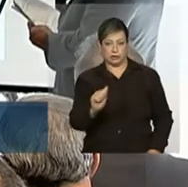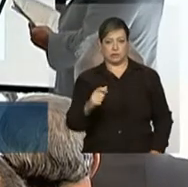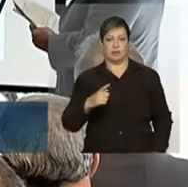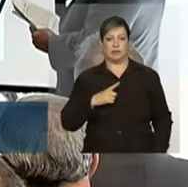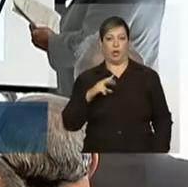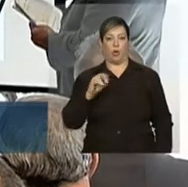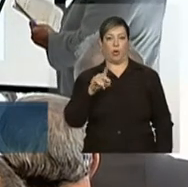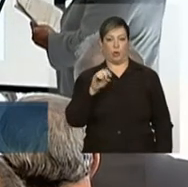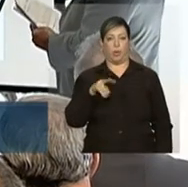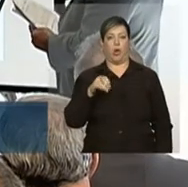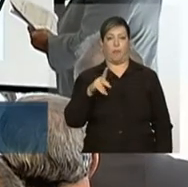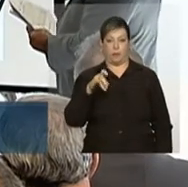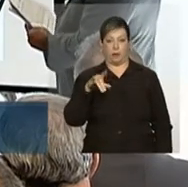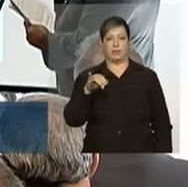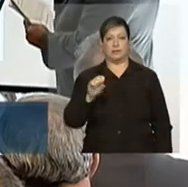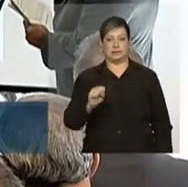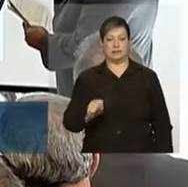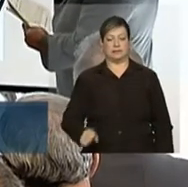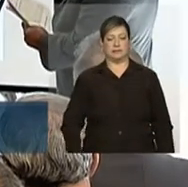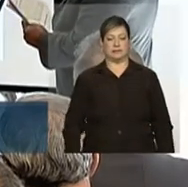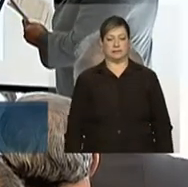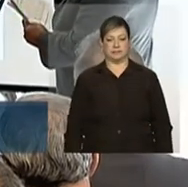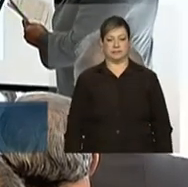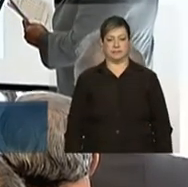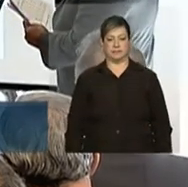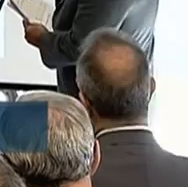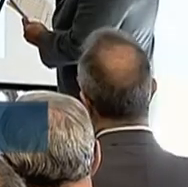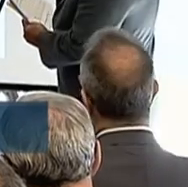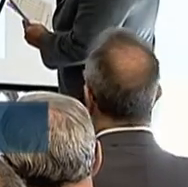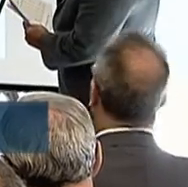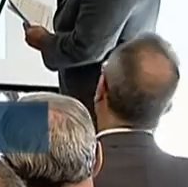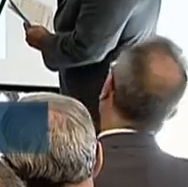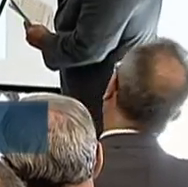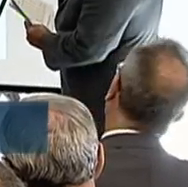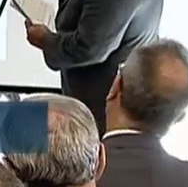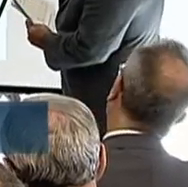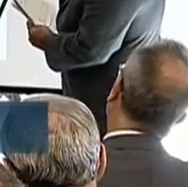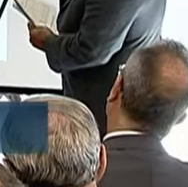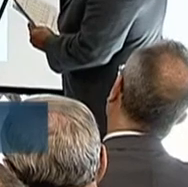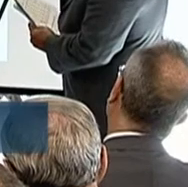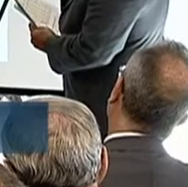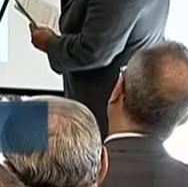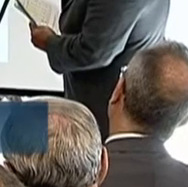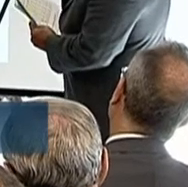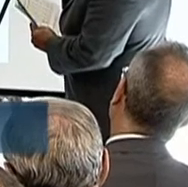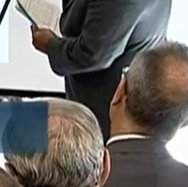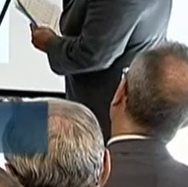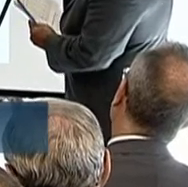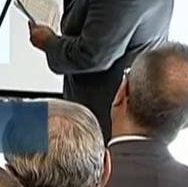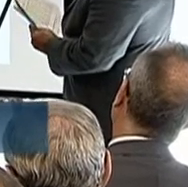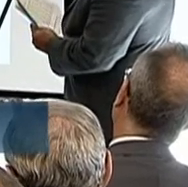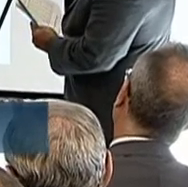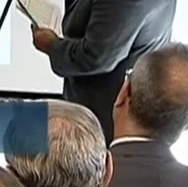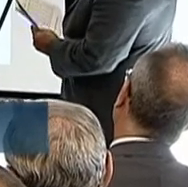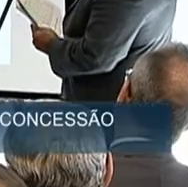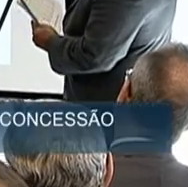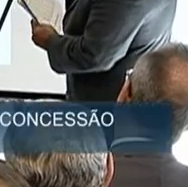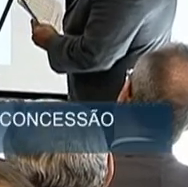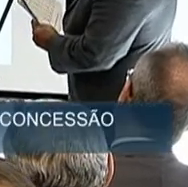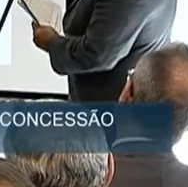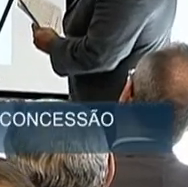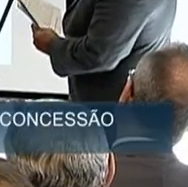já temos hoje acesso ferroviário, mas também pelo acesso rodoviário, duplicando, porque já há